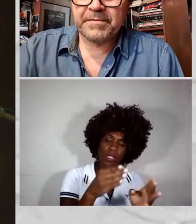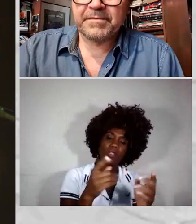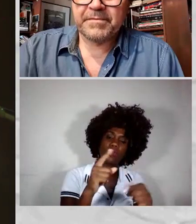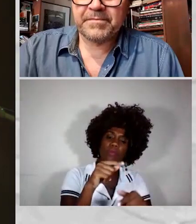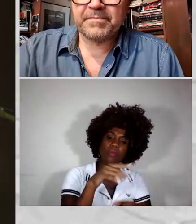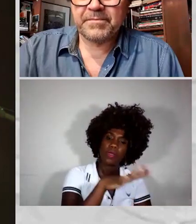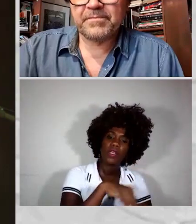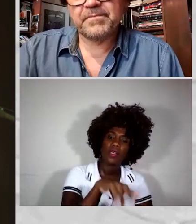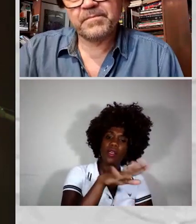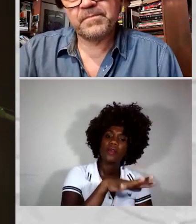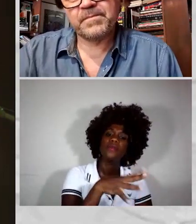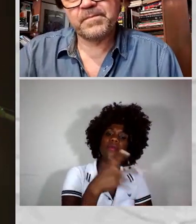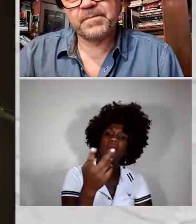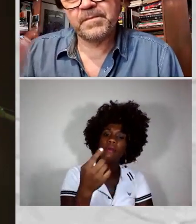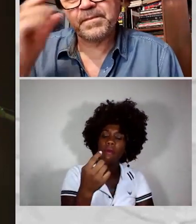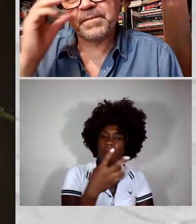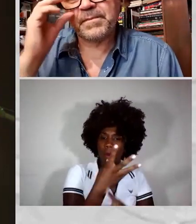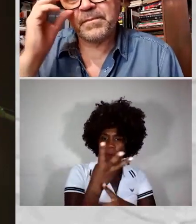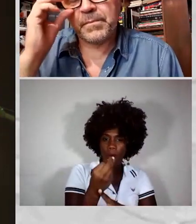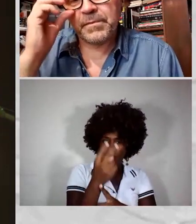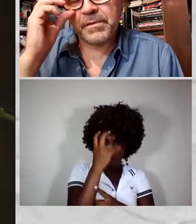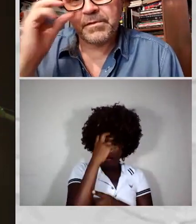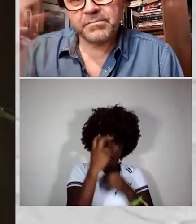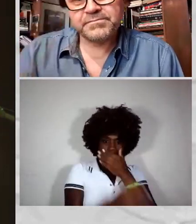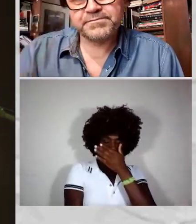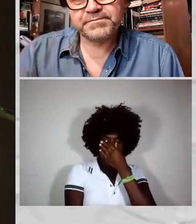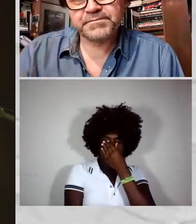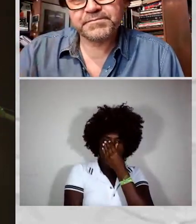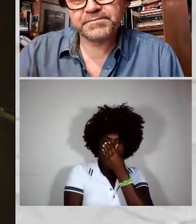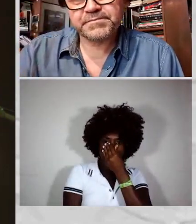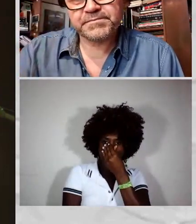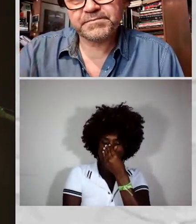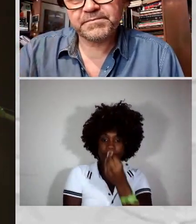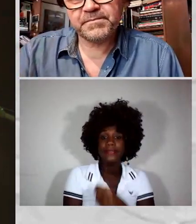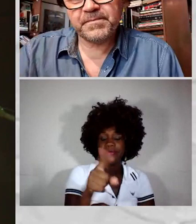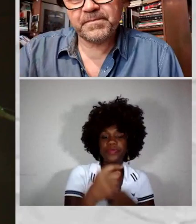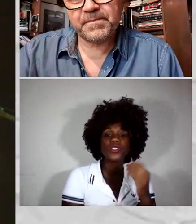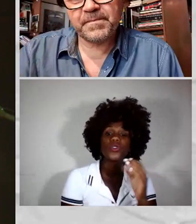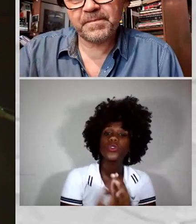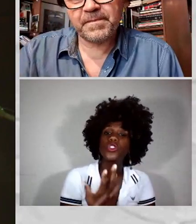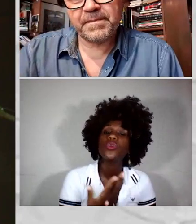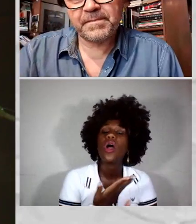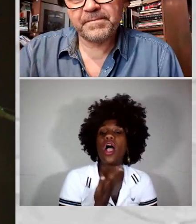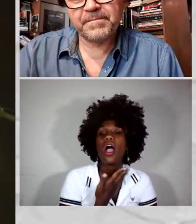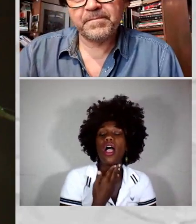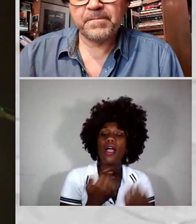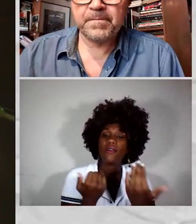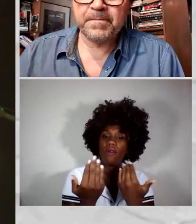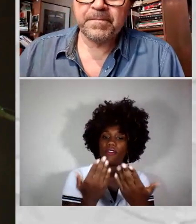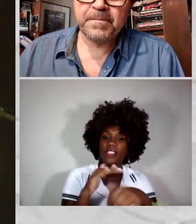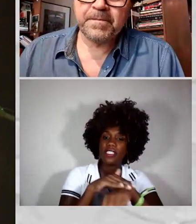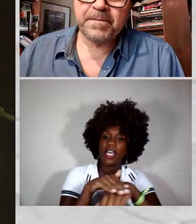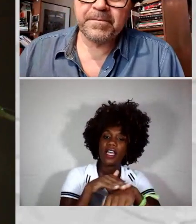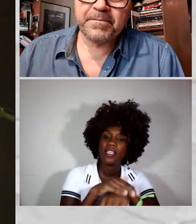é partindo disso aí, Marcelino, que surgiu o Conversaria Literária, de trazer